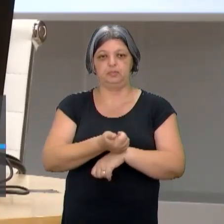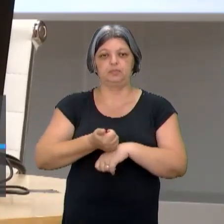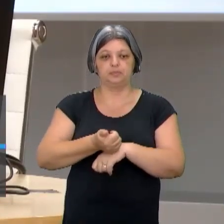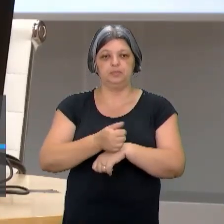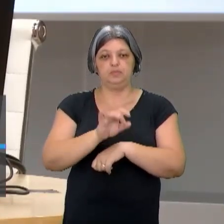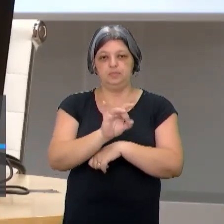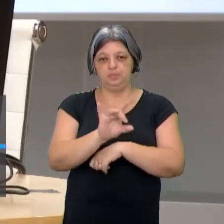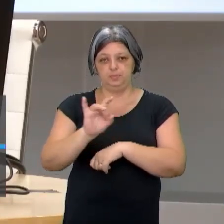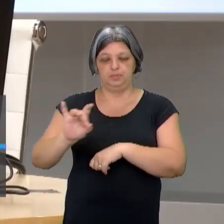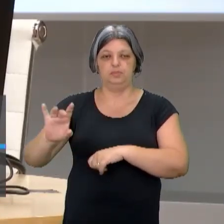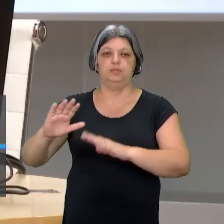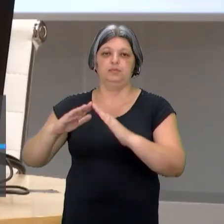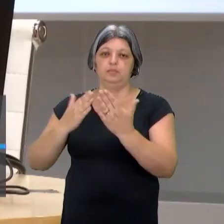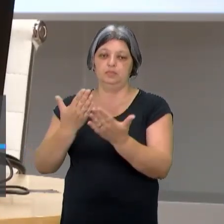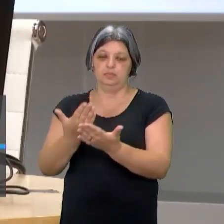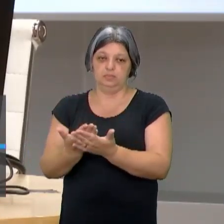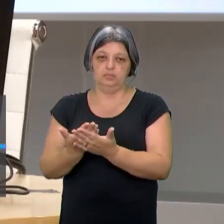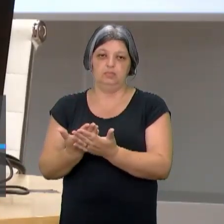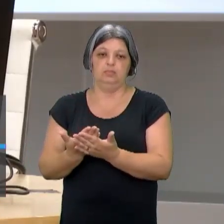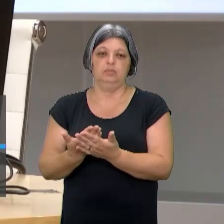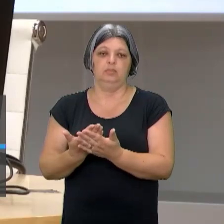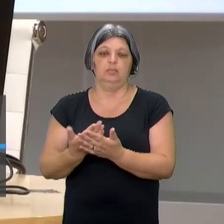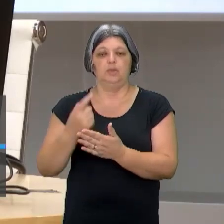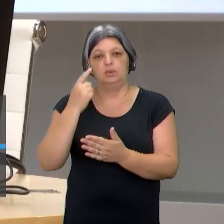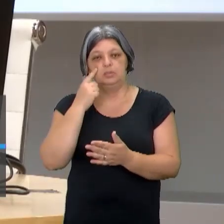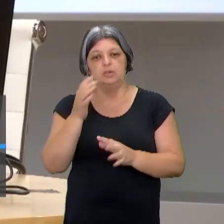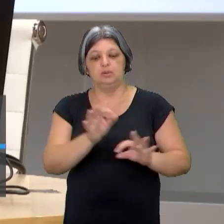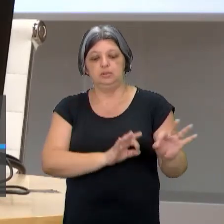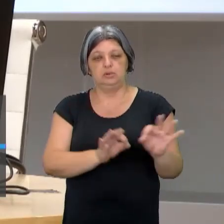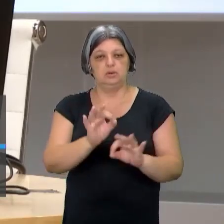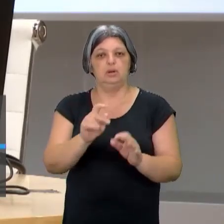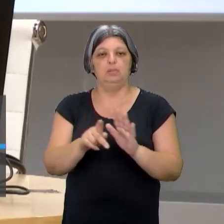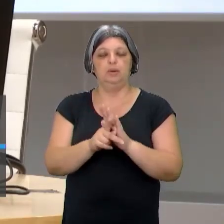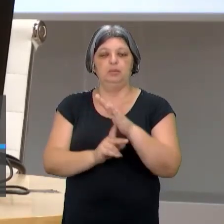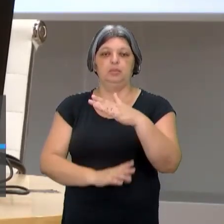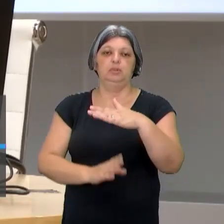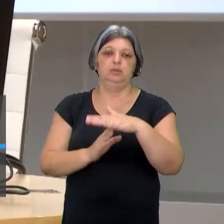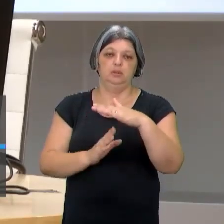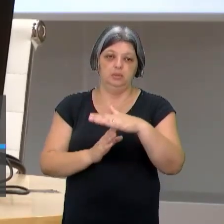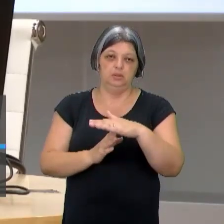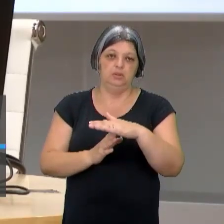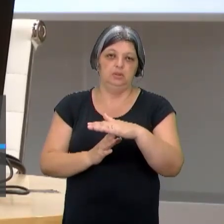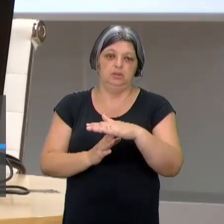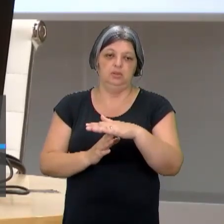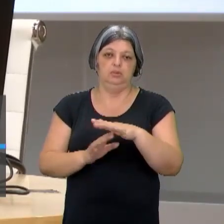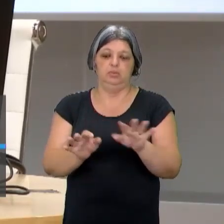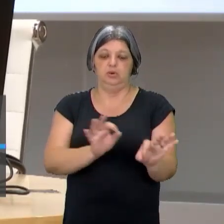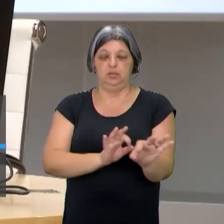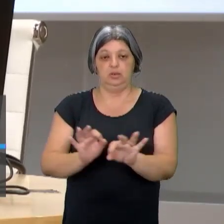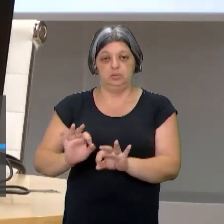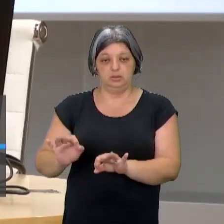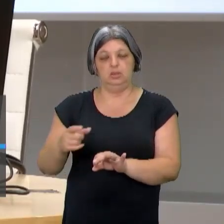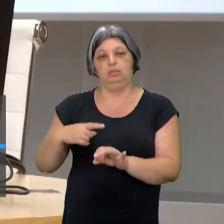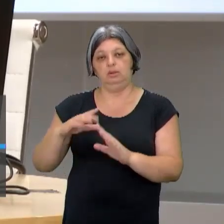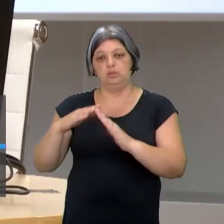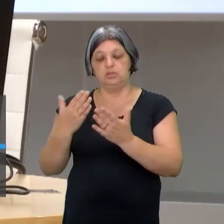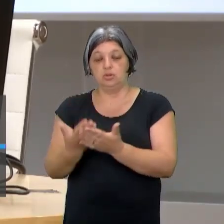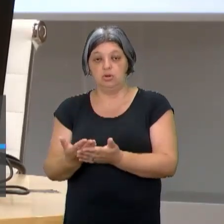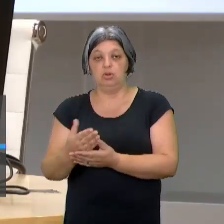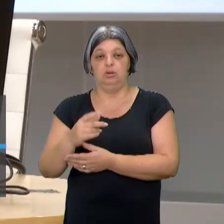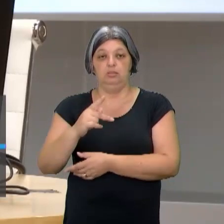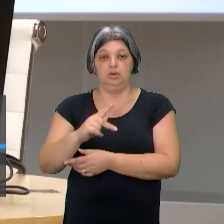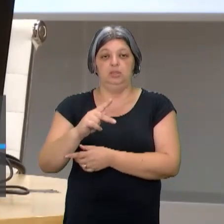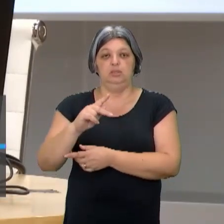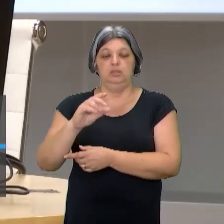cada escola determina de quanto em quanto tempo, né, qual é o prazo estipulado para ela ser elaborada. Então, tem escola que o